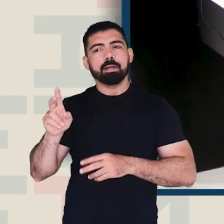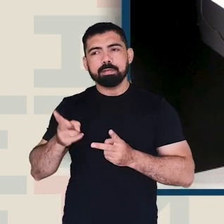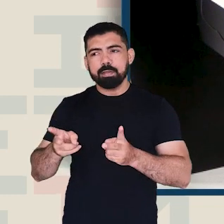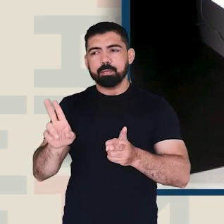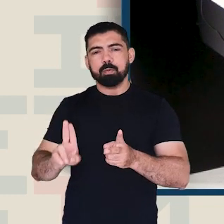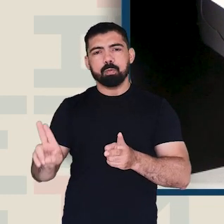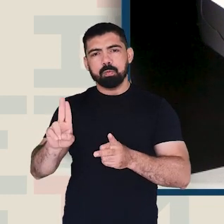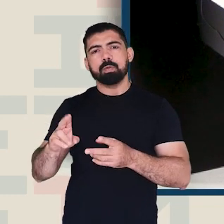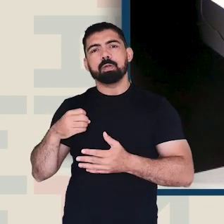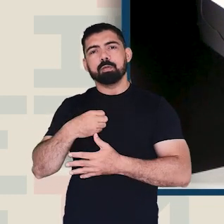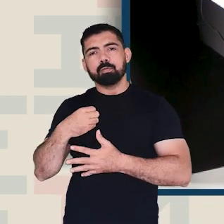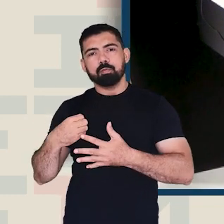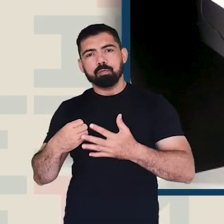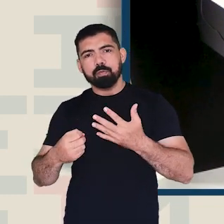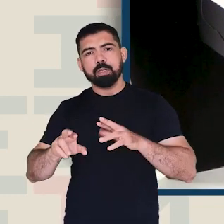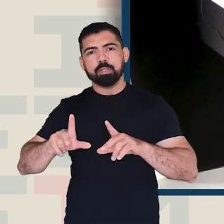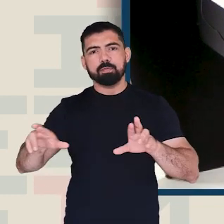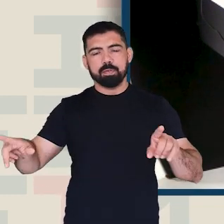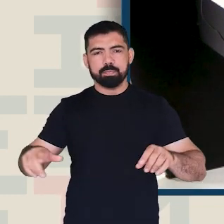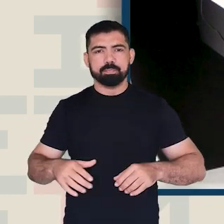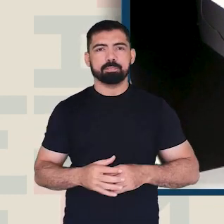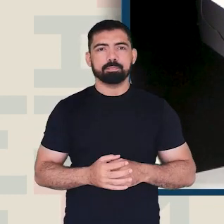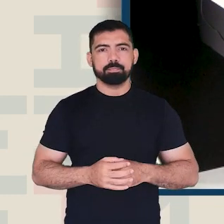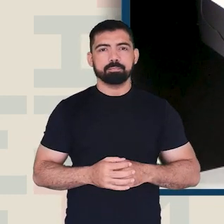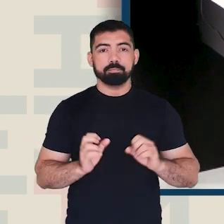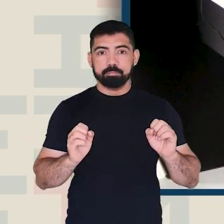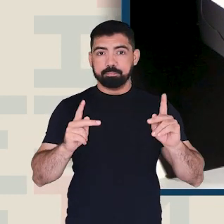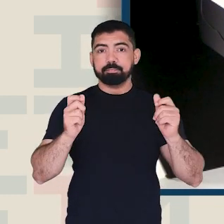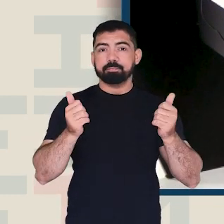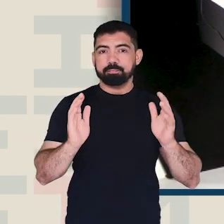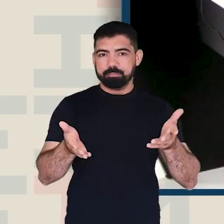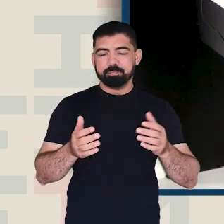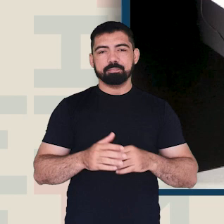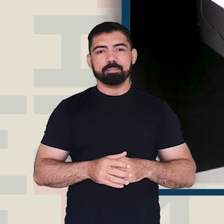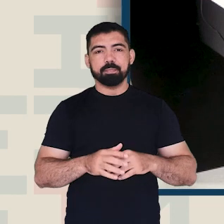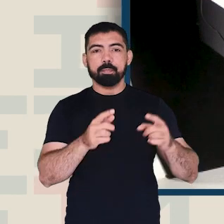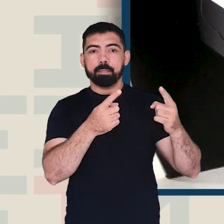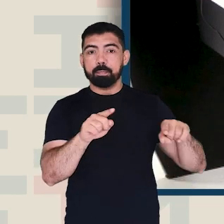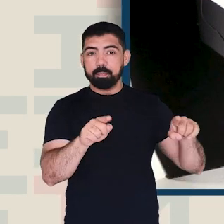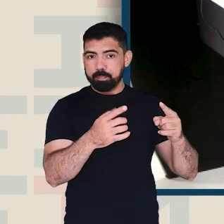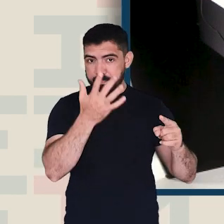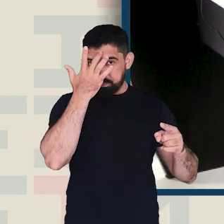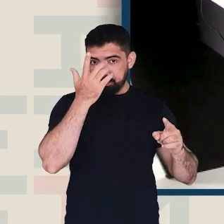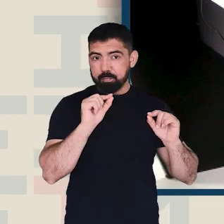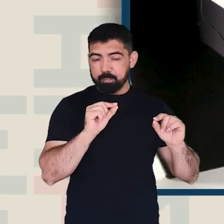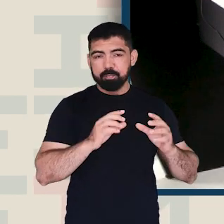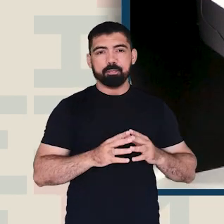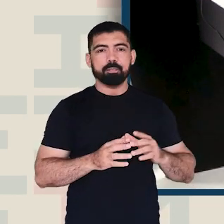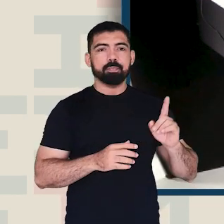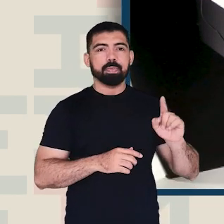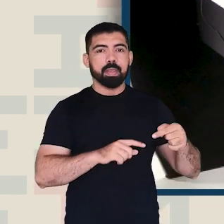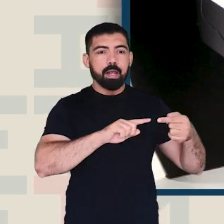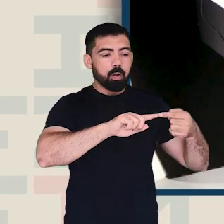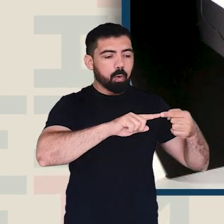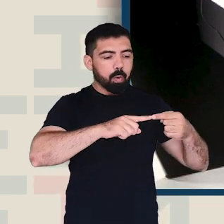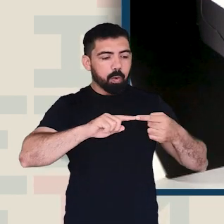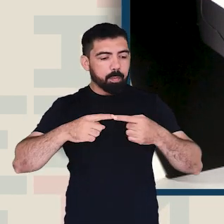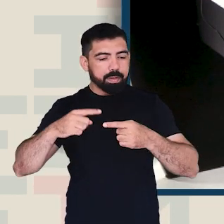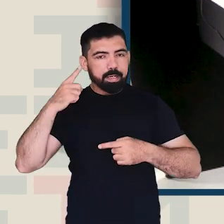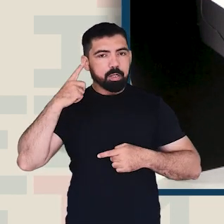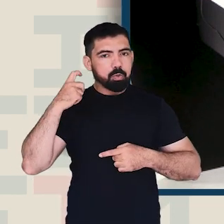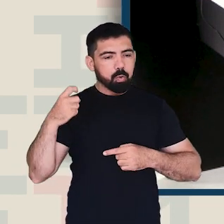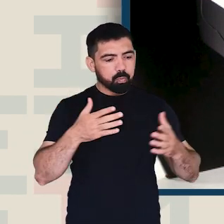notas diferentes, sempre percorrendo o braço do instrumento. Ok, então melodia, só para ratificar, é a combinação de